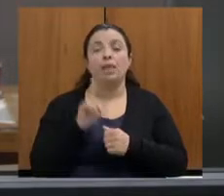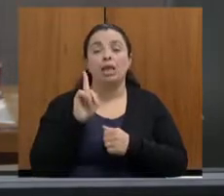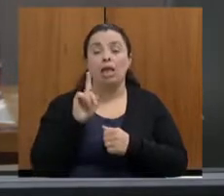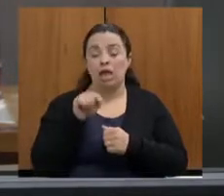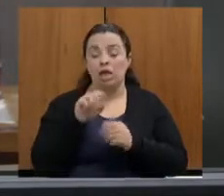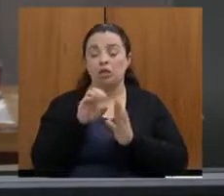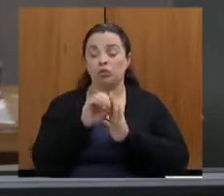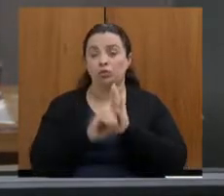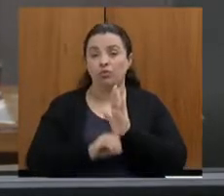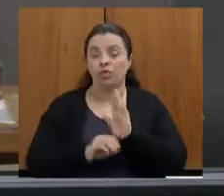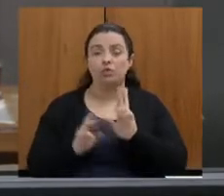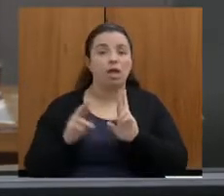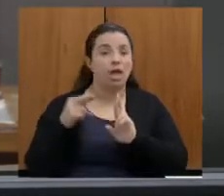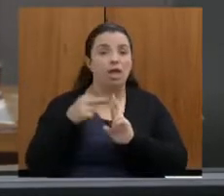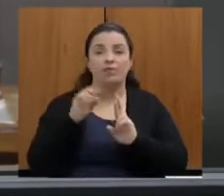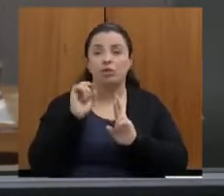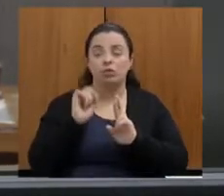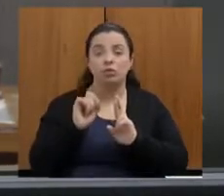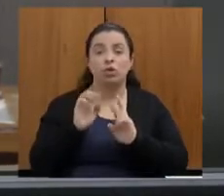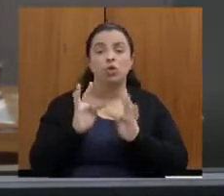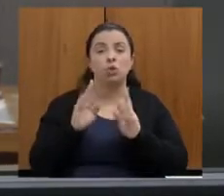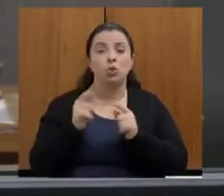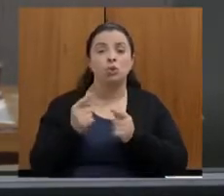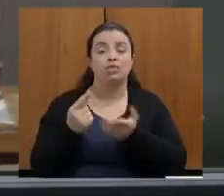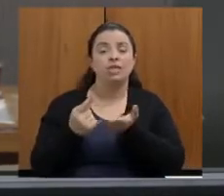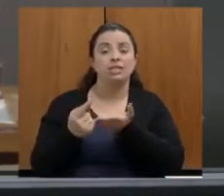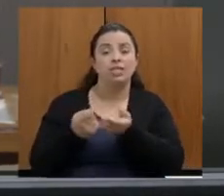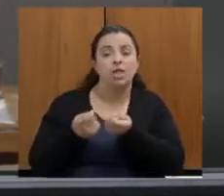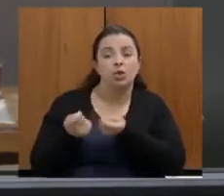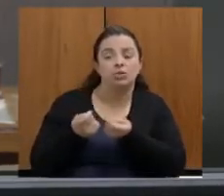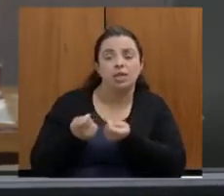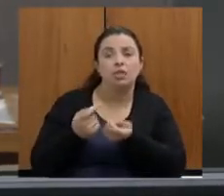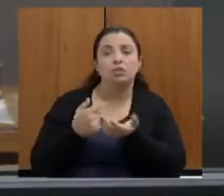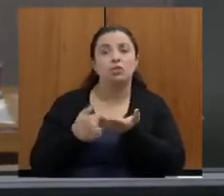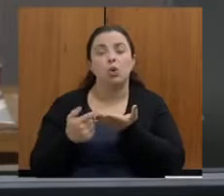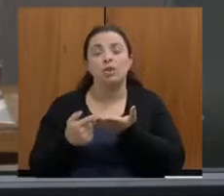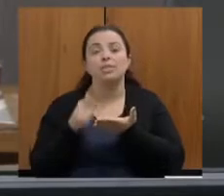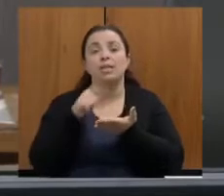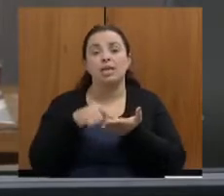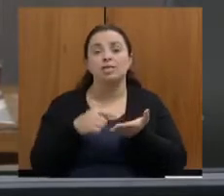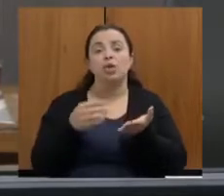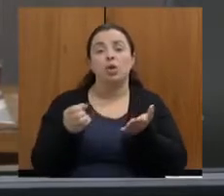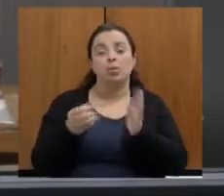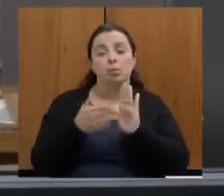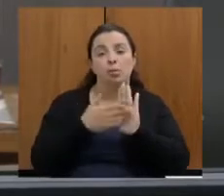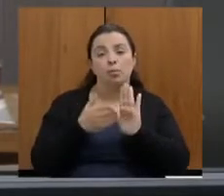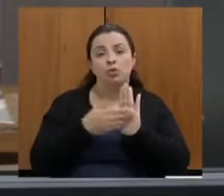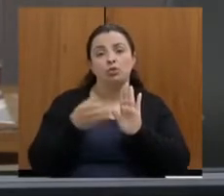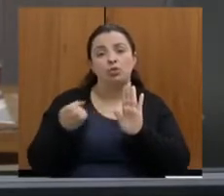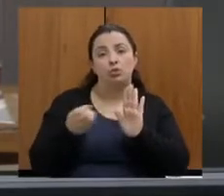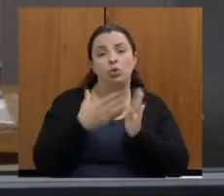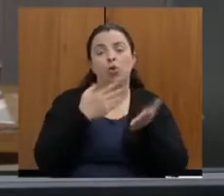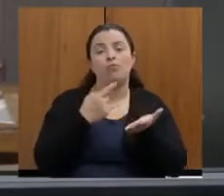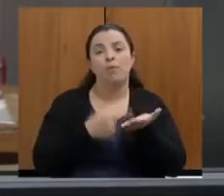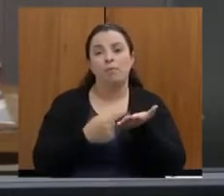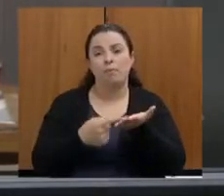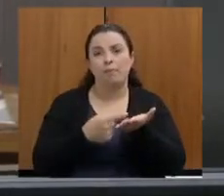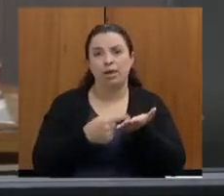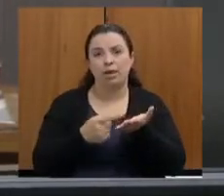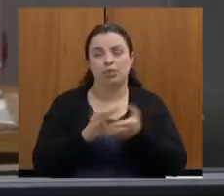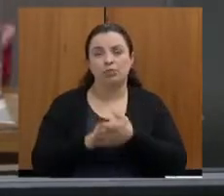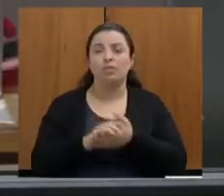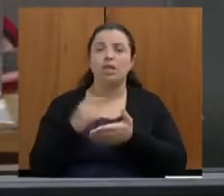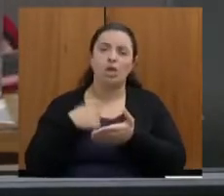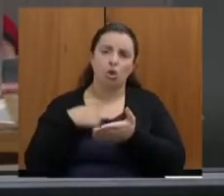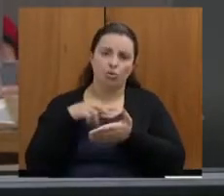referente às negociações EA repactuação que está sendo debatido eu vou fazer leitura que acha